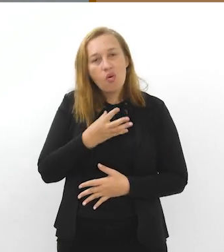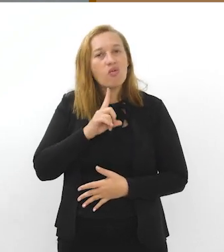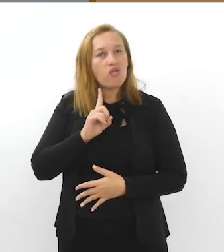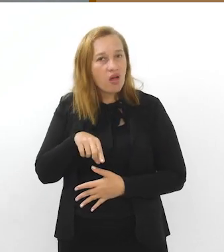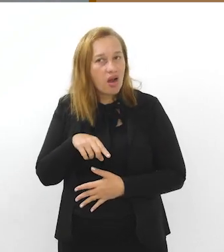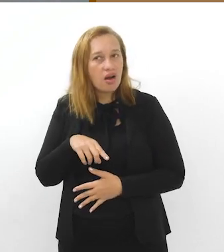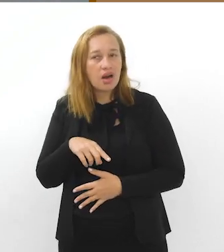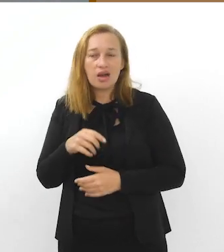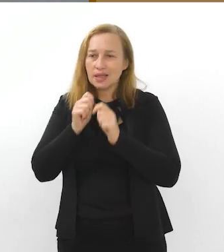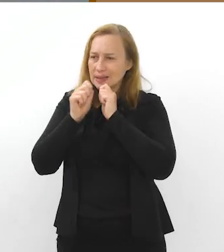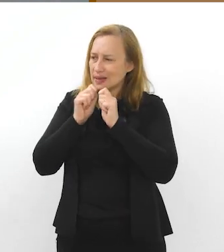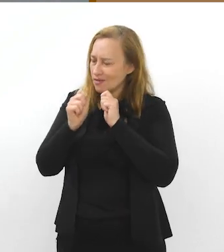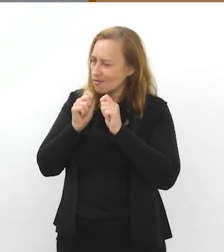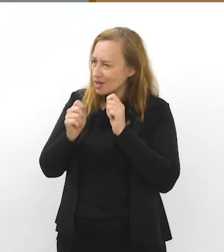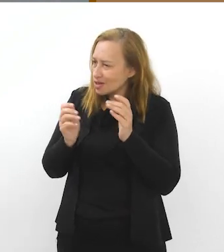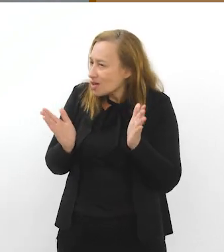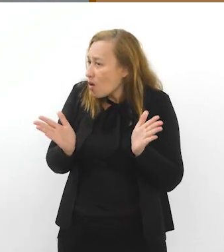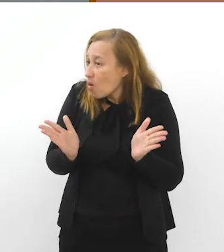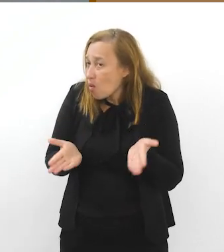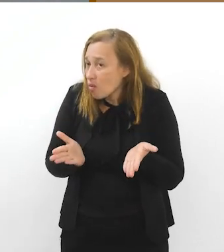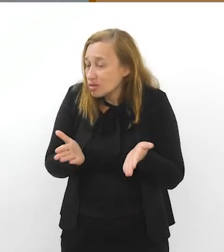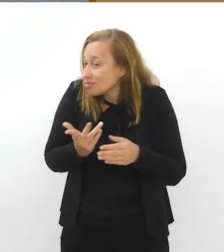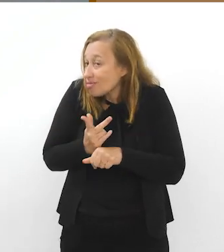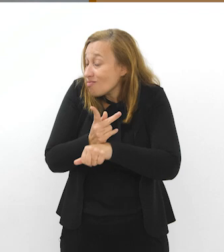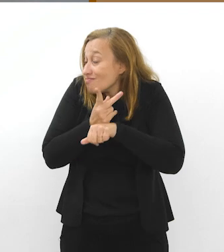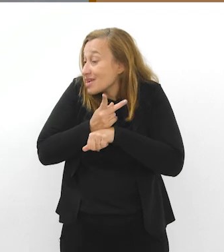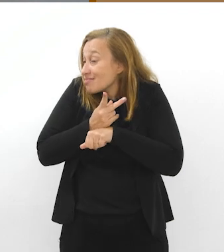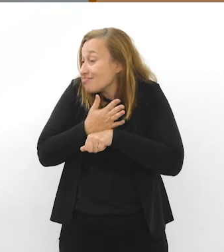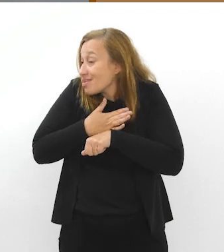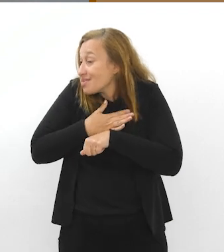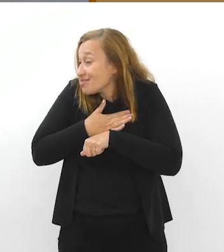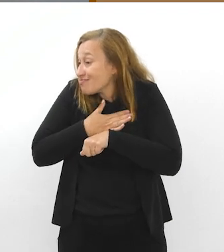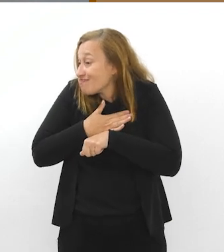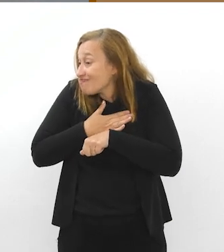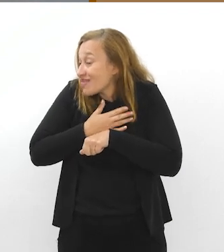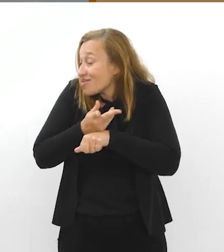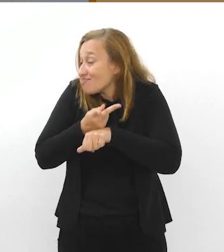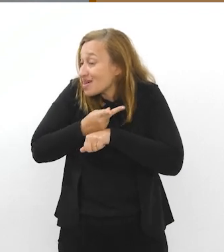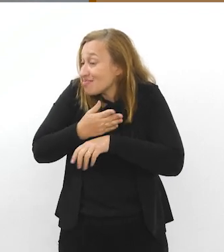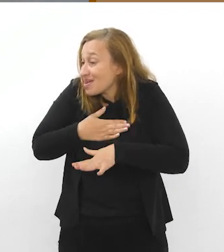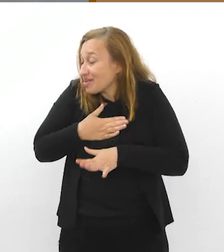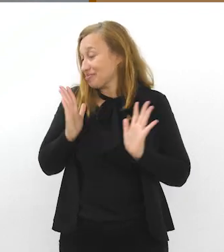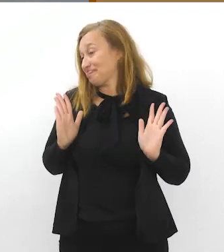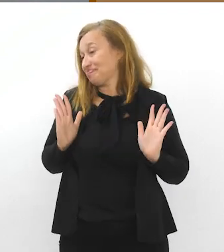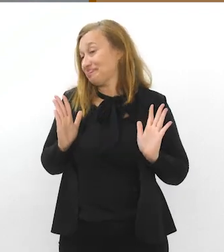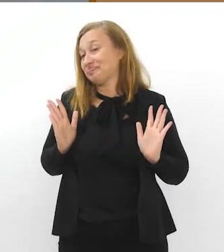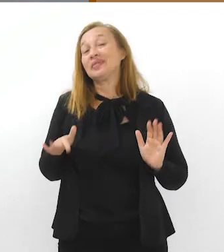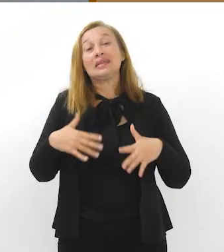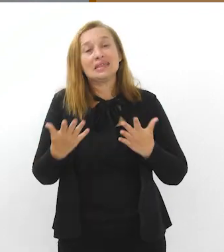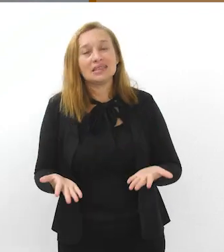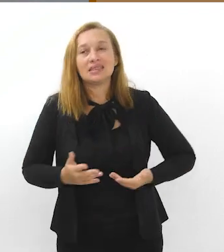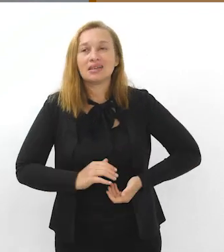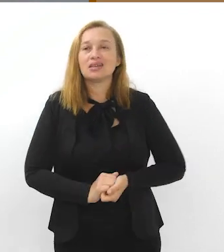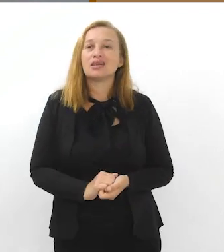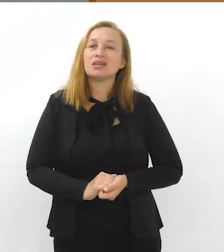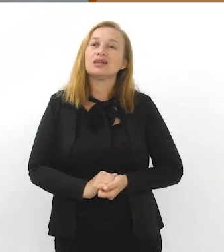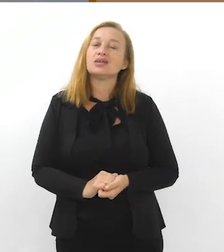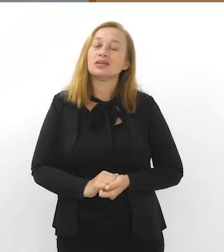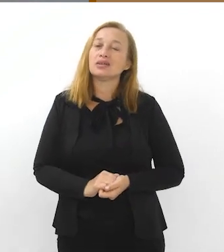resultando, né? Essa entrevista, para mim, é uma premiação. É uma premiação essa entrevista.